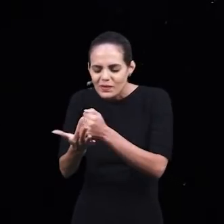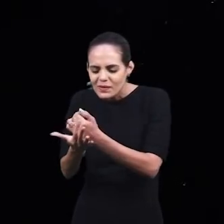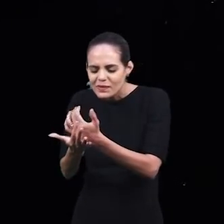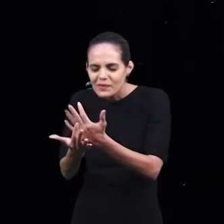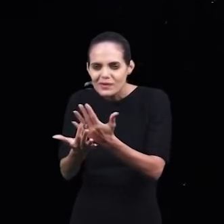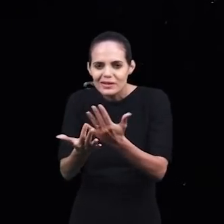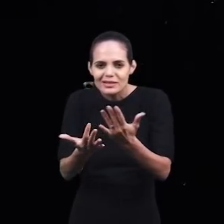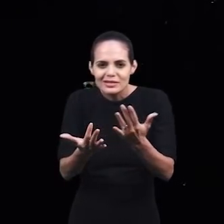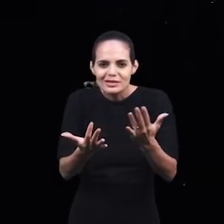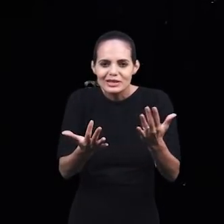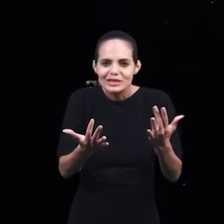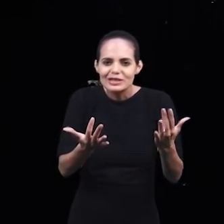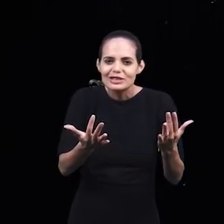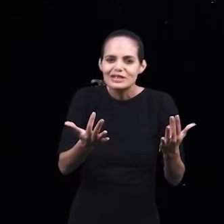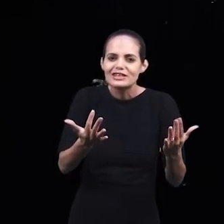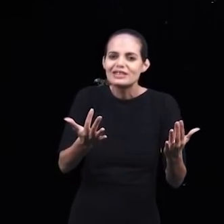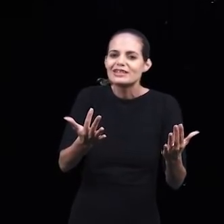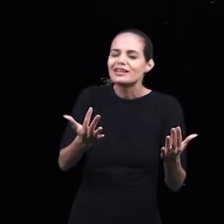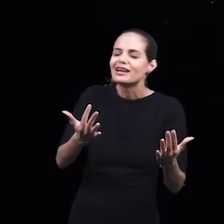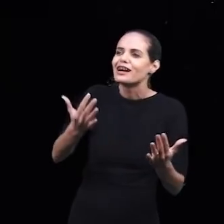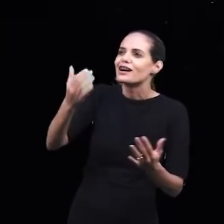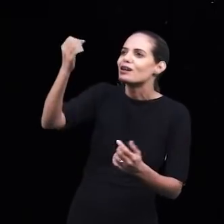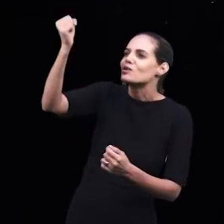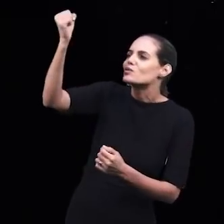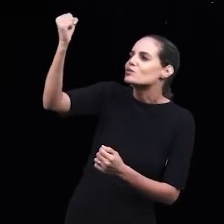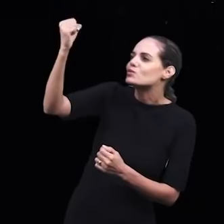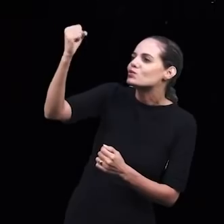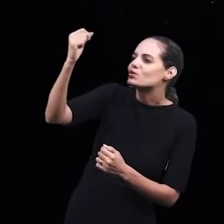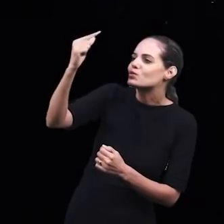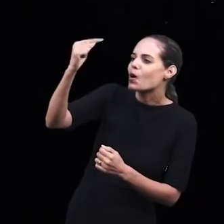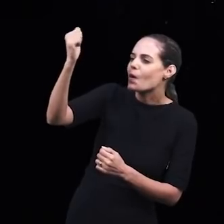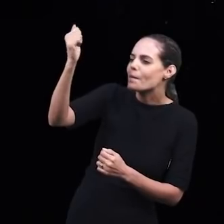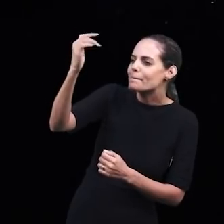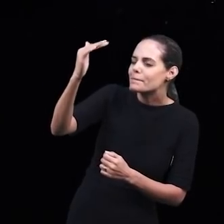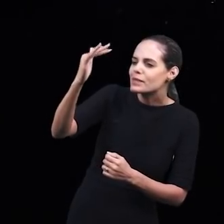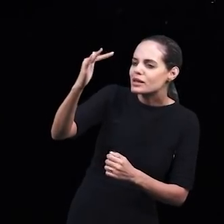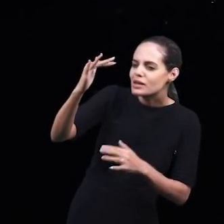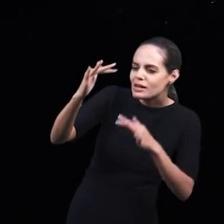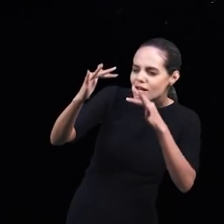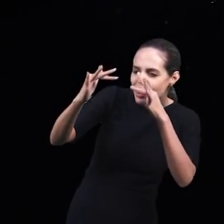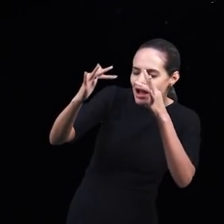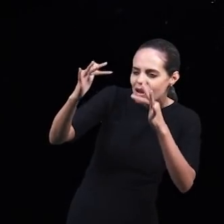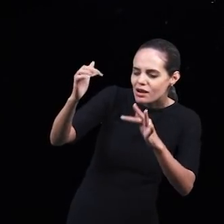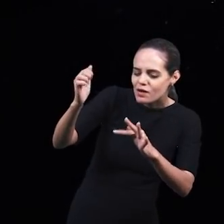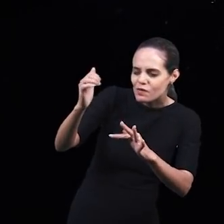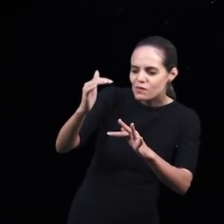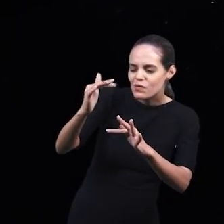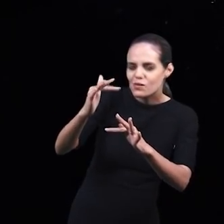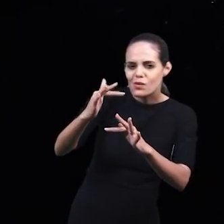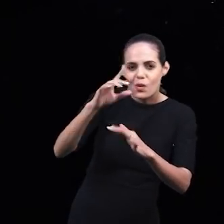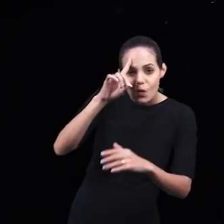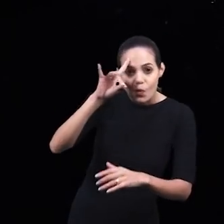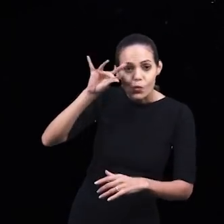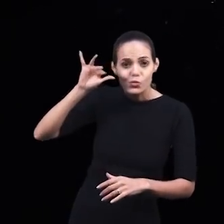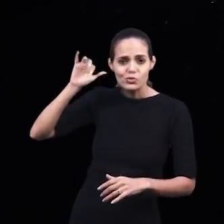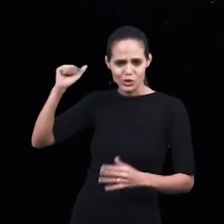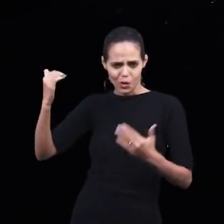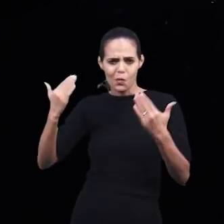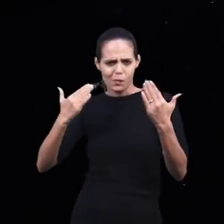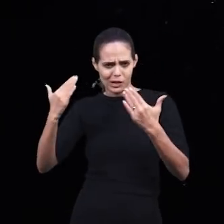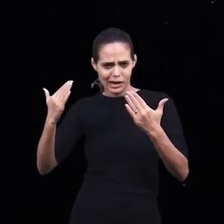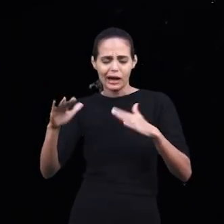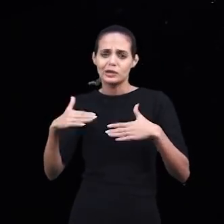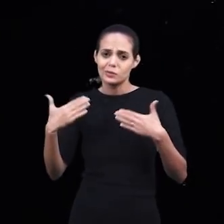desponta para a luz do sol, assim brilhou um dia